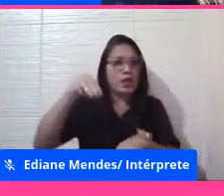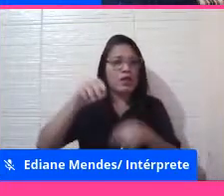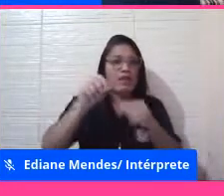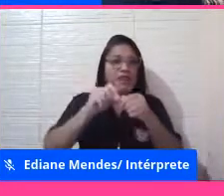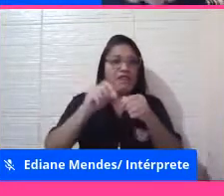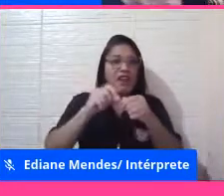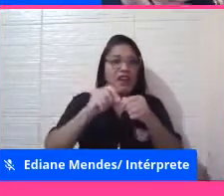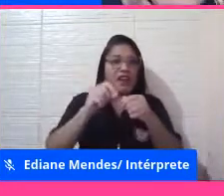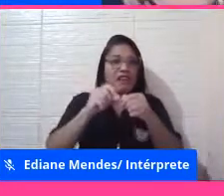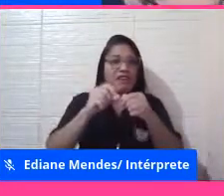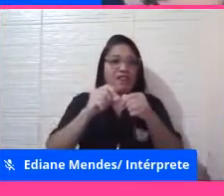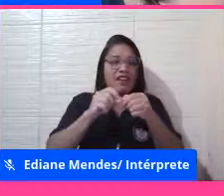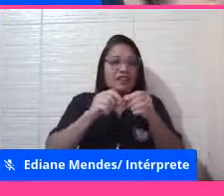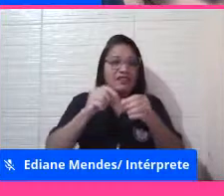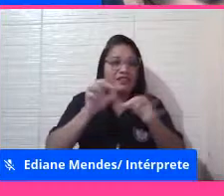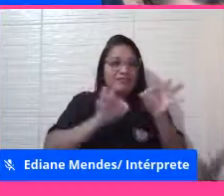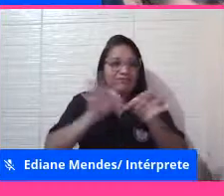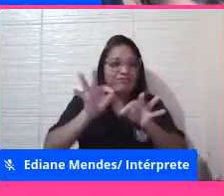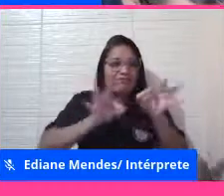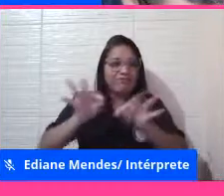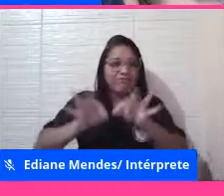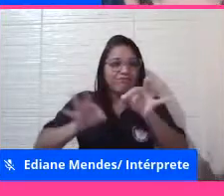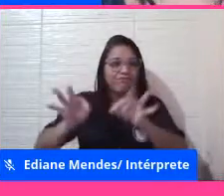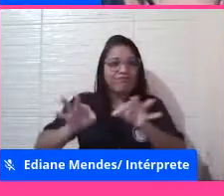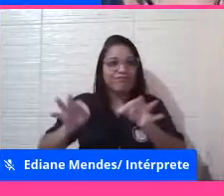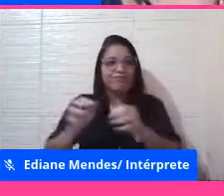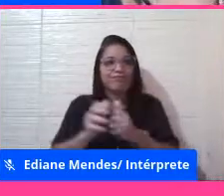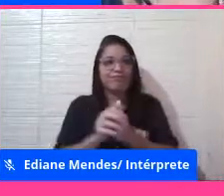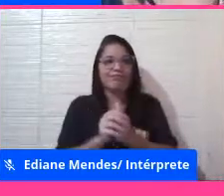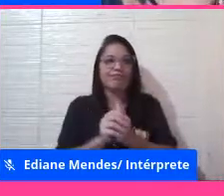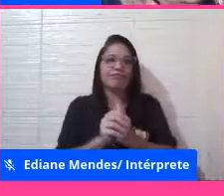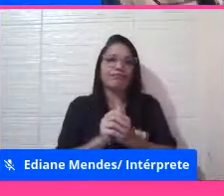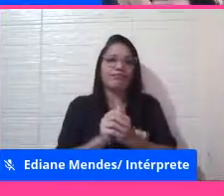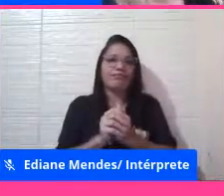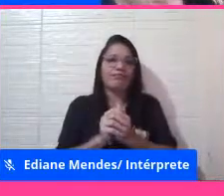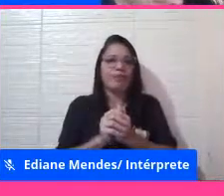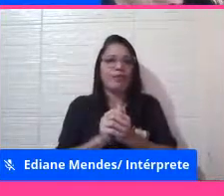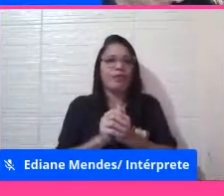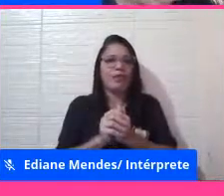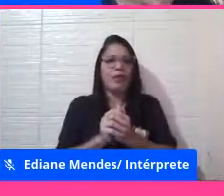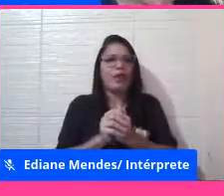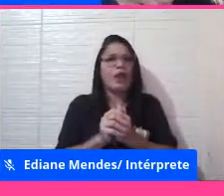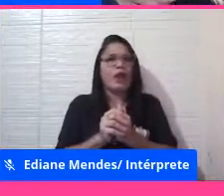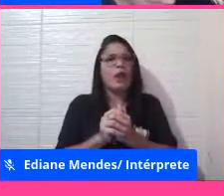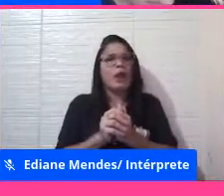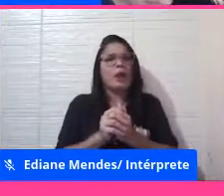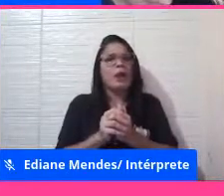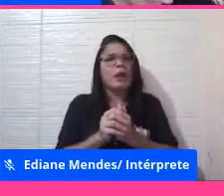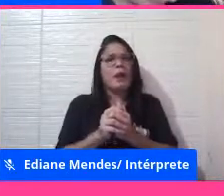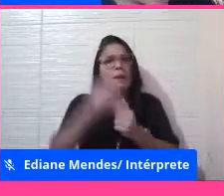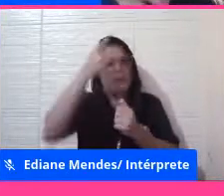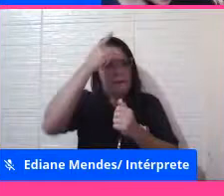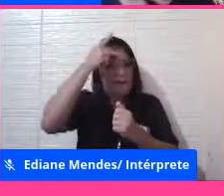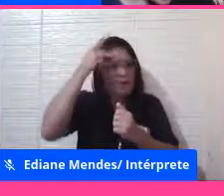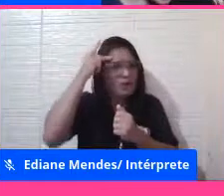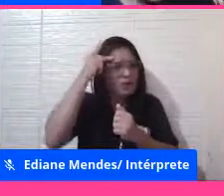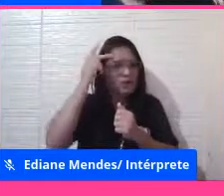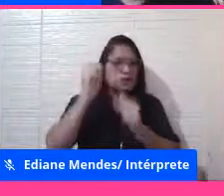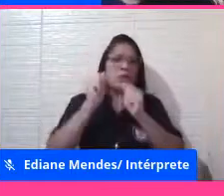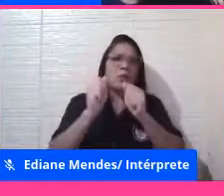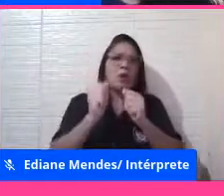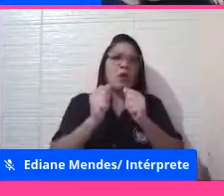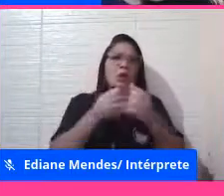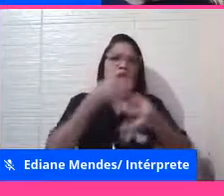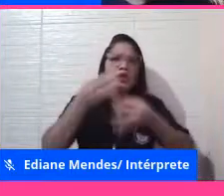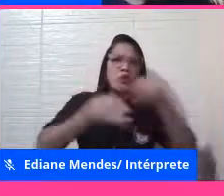Design Spark. Eu gostaria que alguém aí no chat aqui do YouTube pudesse falar se alguém já conseguiu terminar de